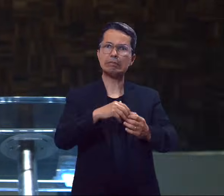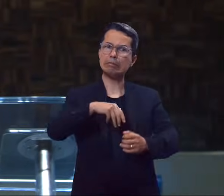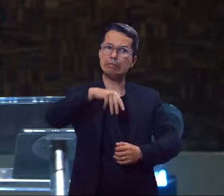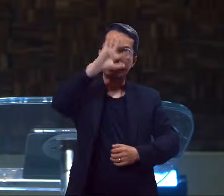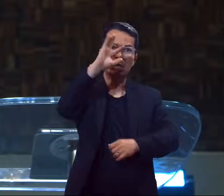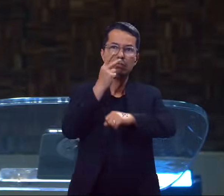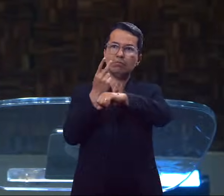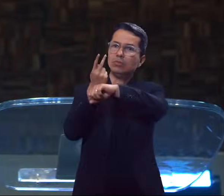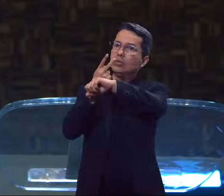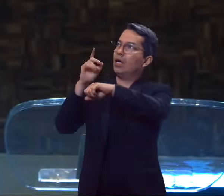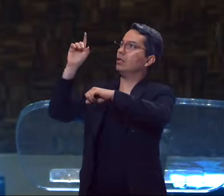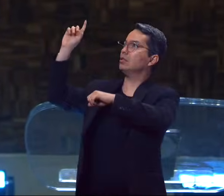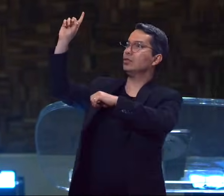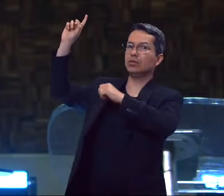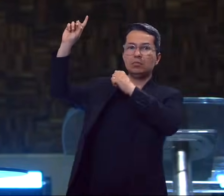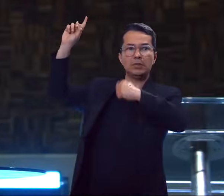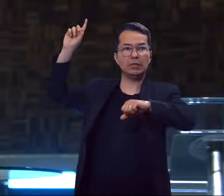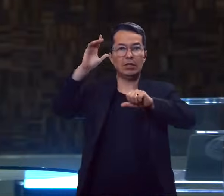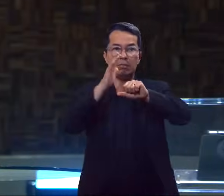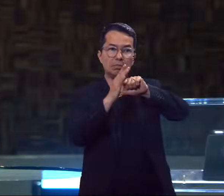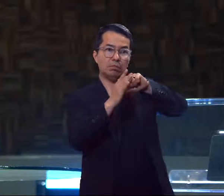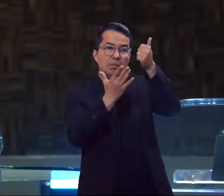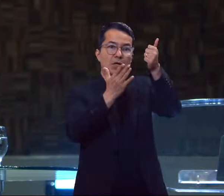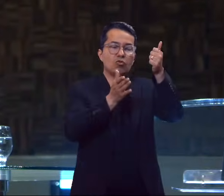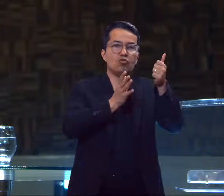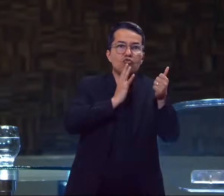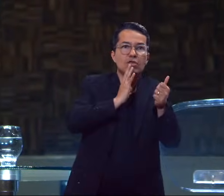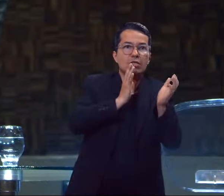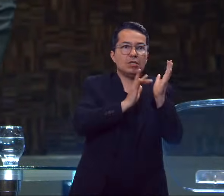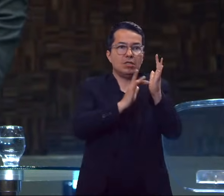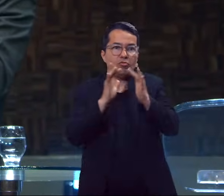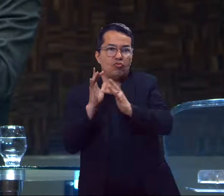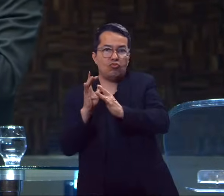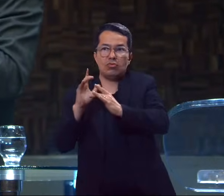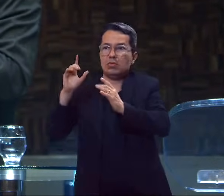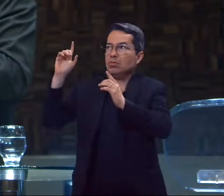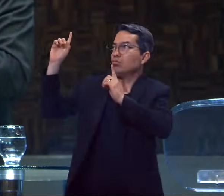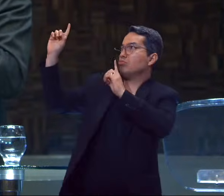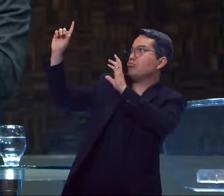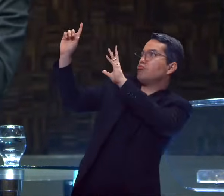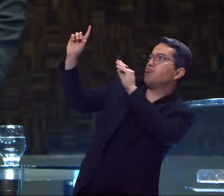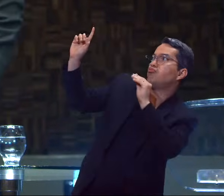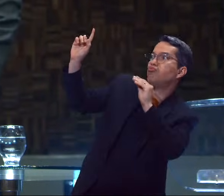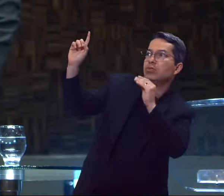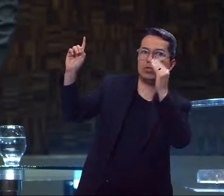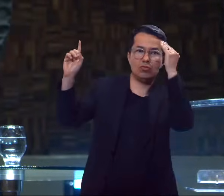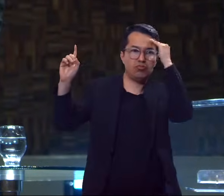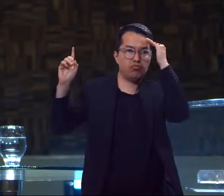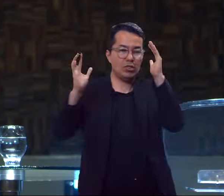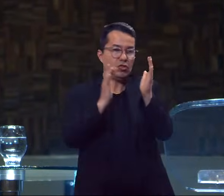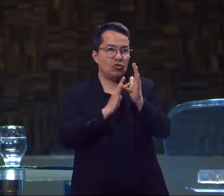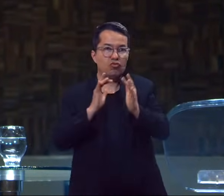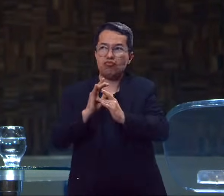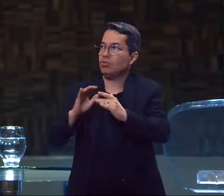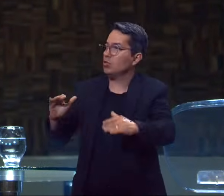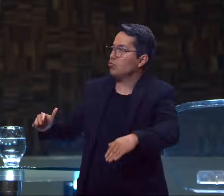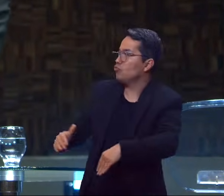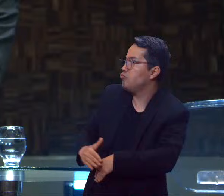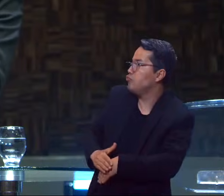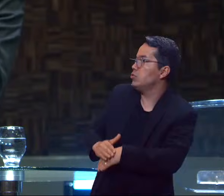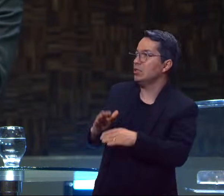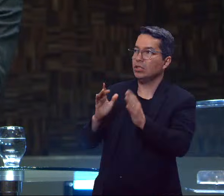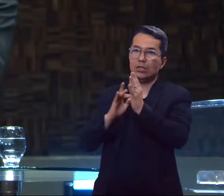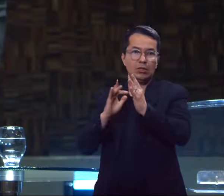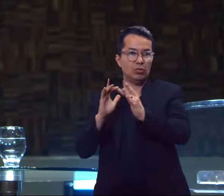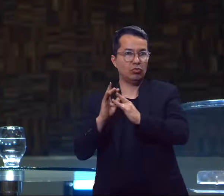para Jesus, olhar para como ele fazia, como ele se relacionava com o Pai. Jesus se submetia, Jesus ia para lugares ermos orar,